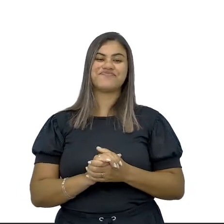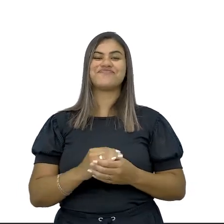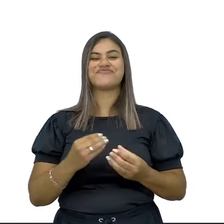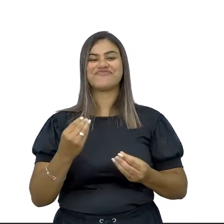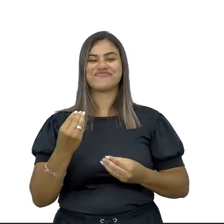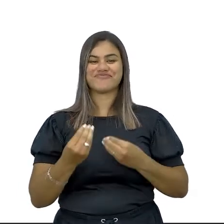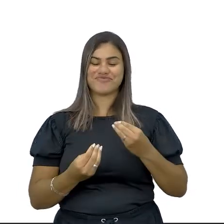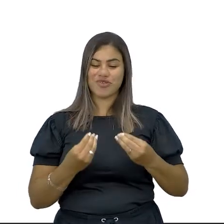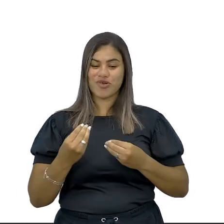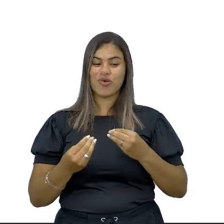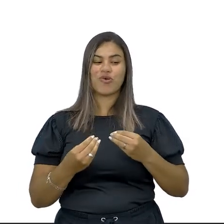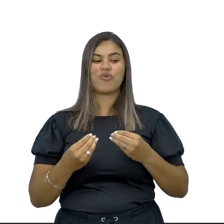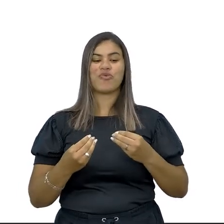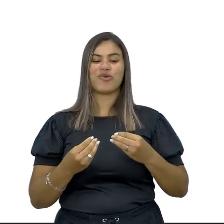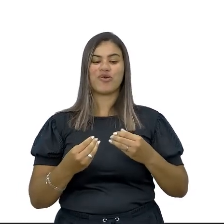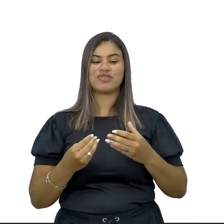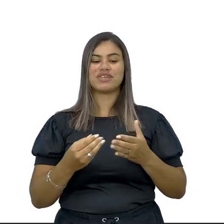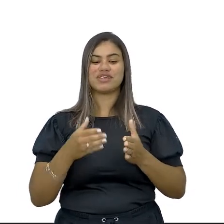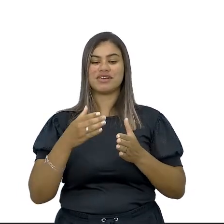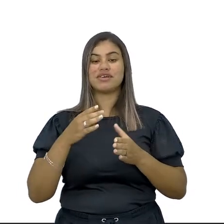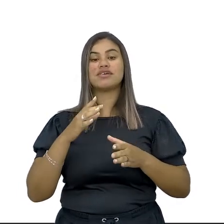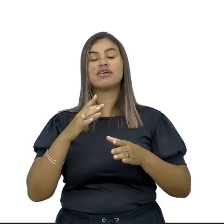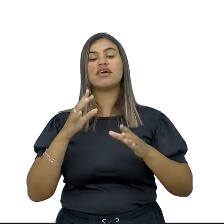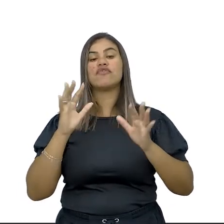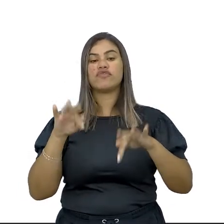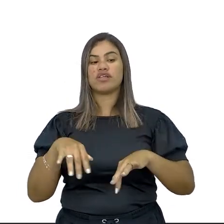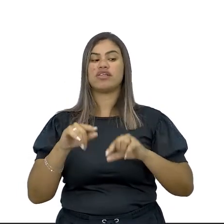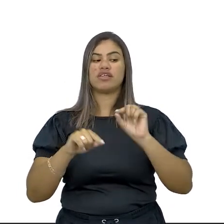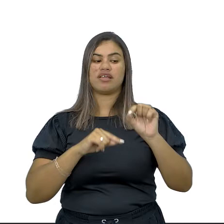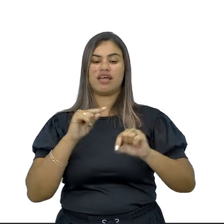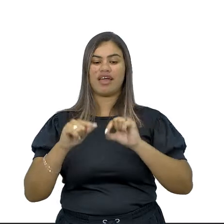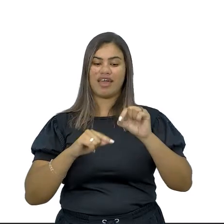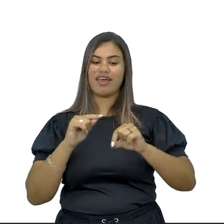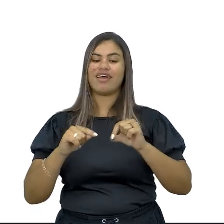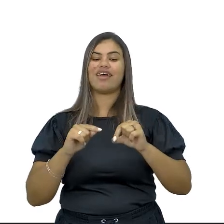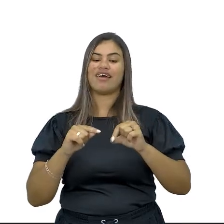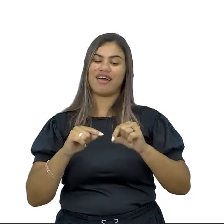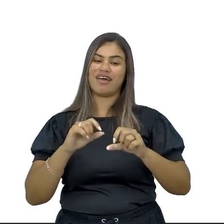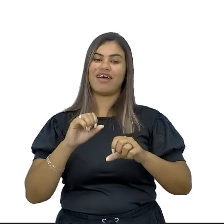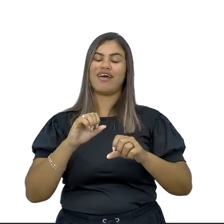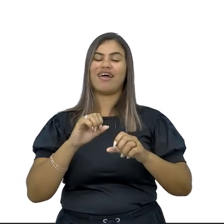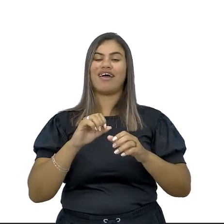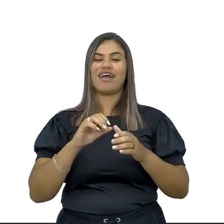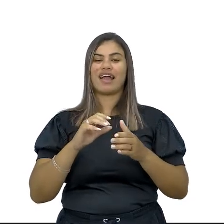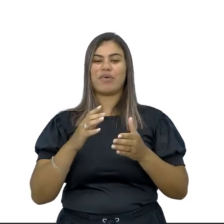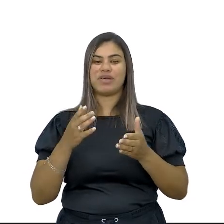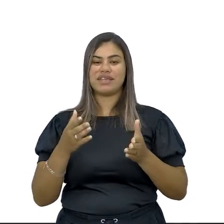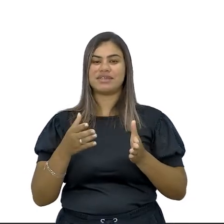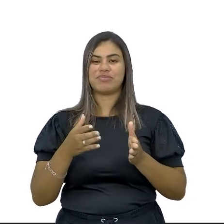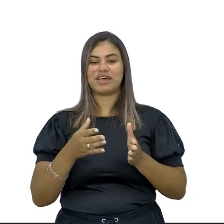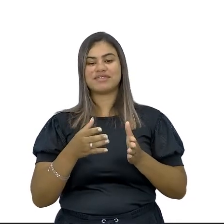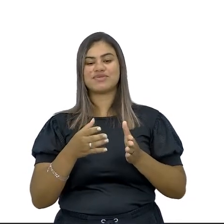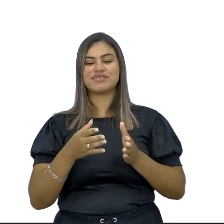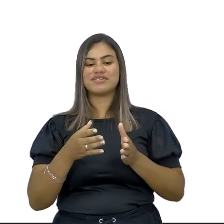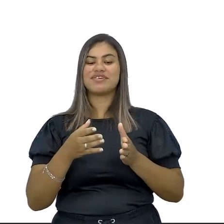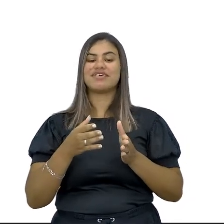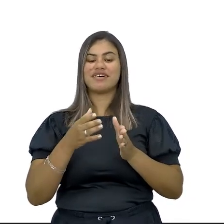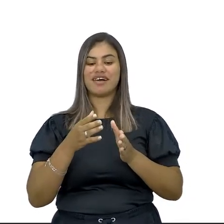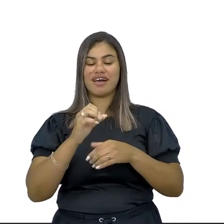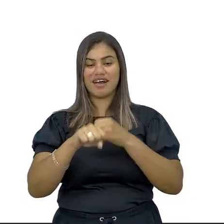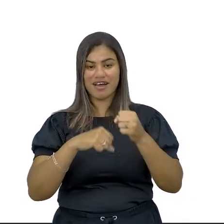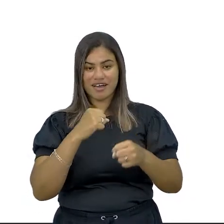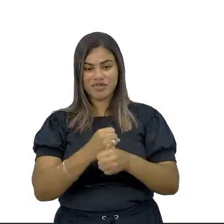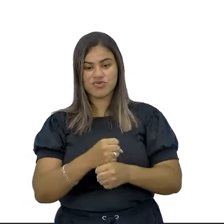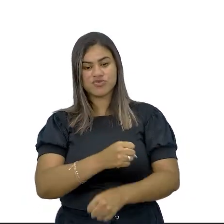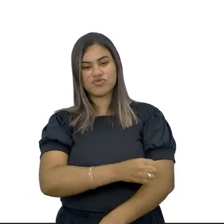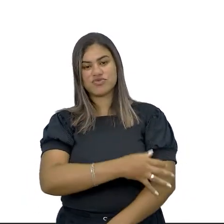nós finalizaremos esse movimento formativo com, daqui 15 dias, né, com uma próxima